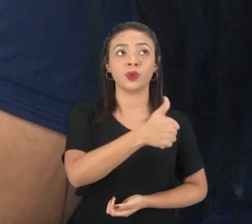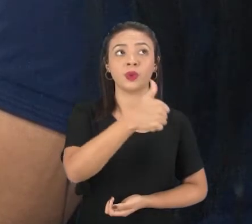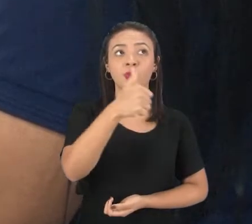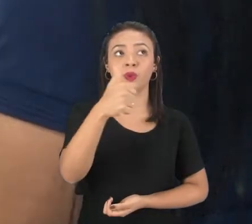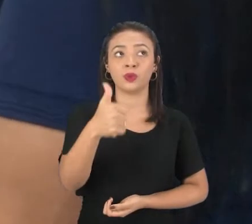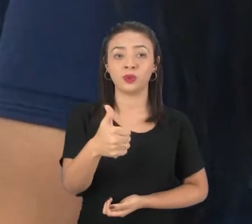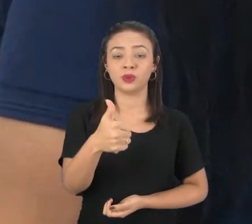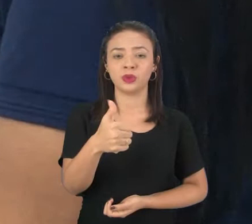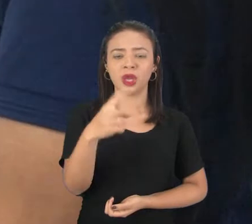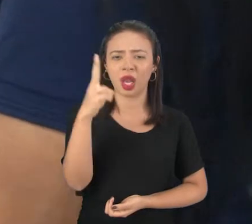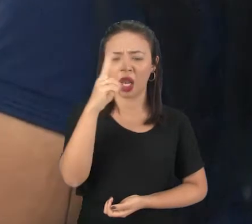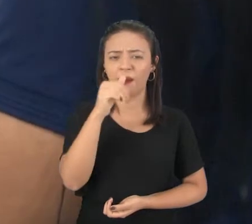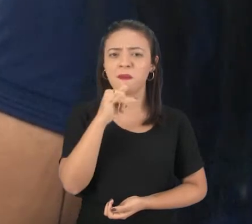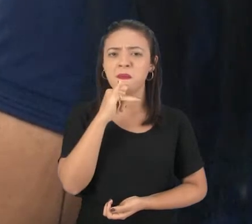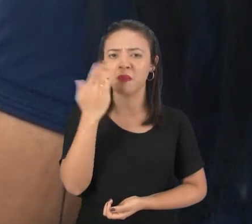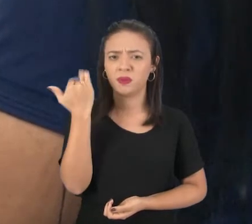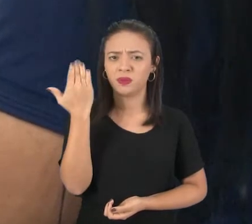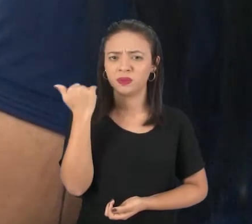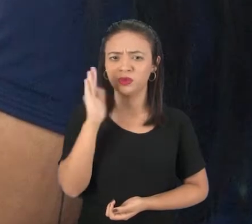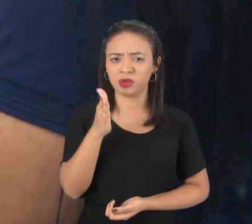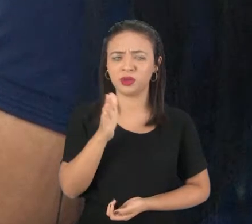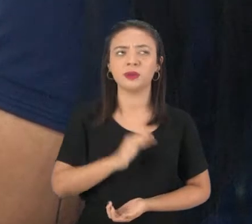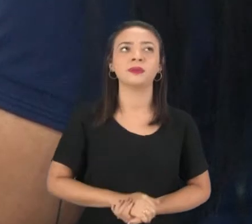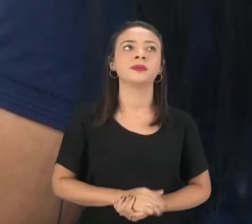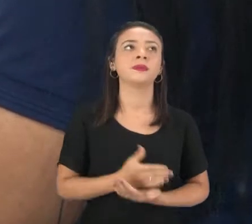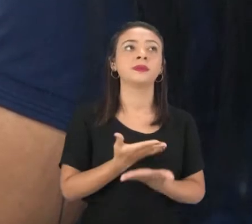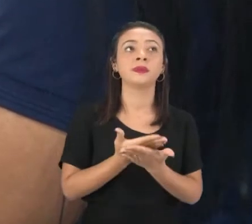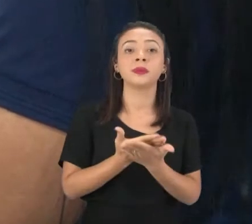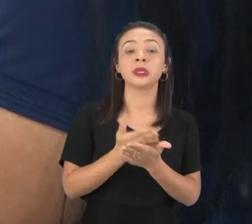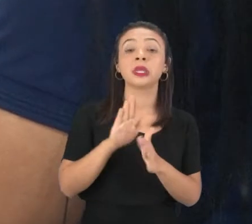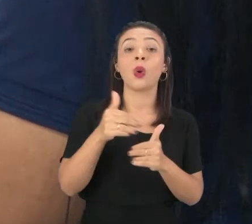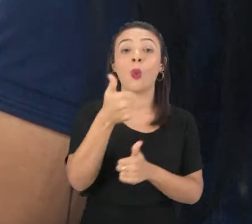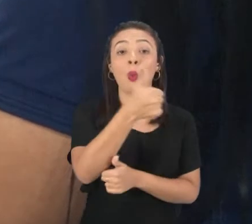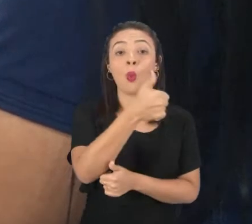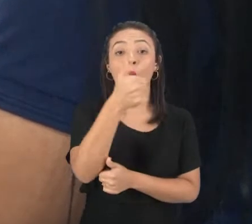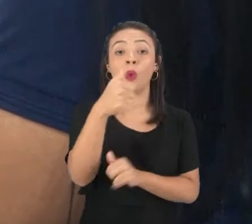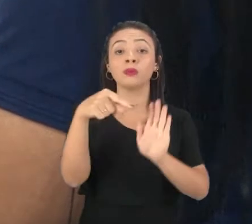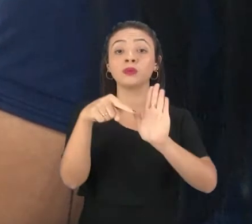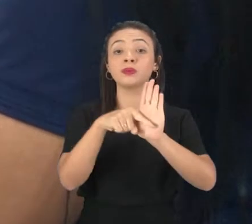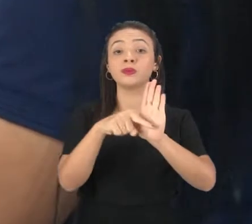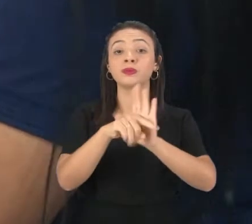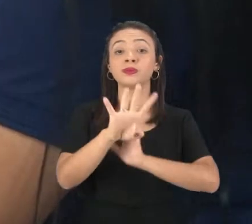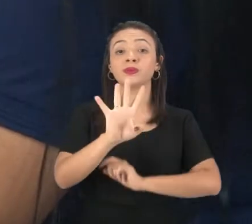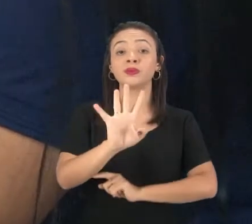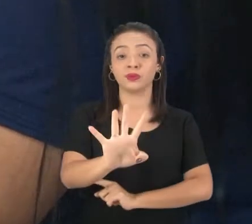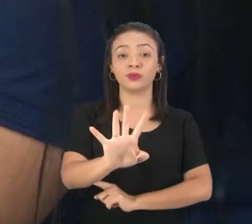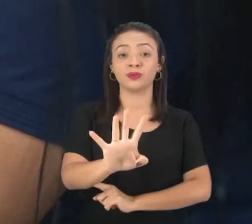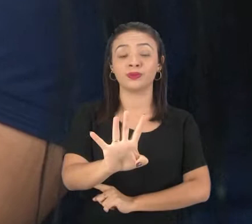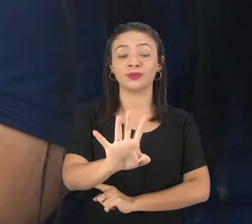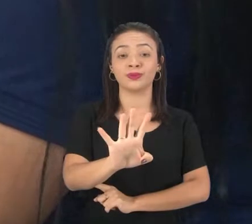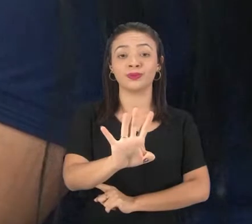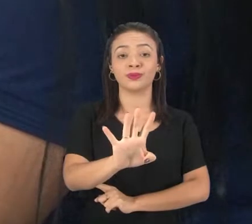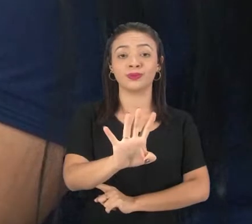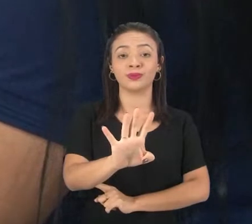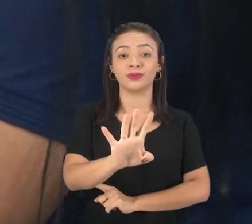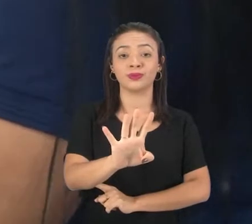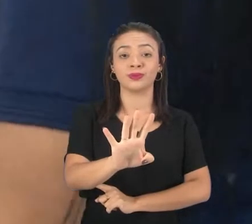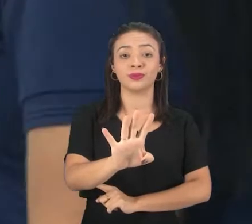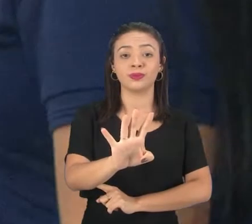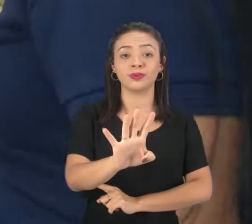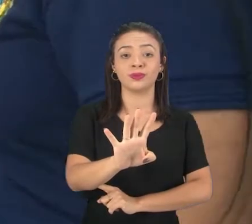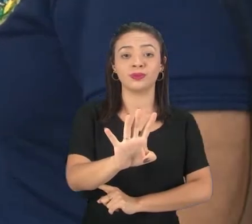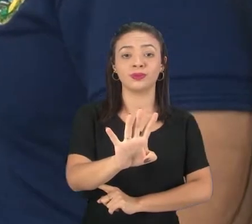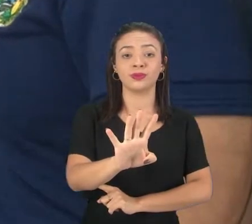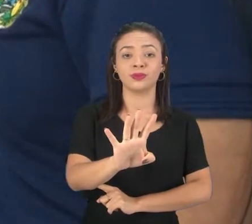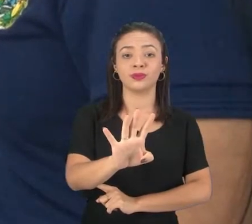lembro que eu Desse exemplo na aula passada por isso que fica 1111 - 4 fica